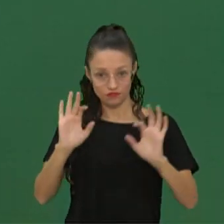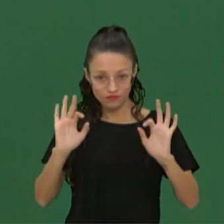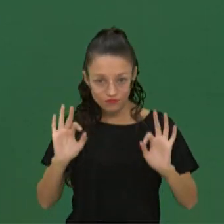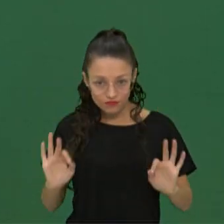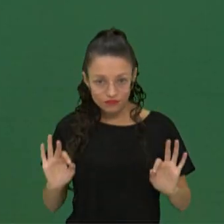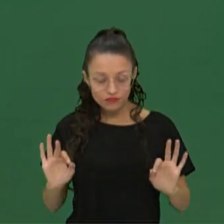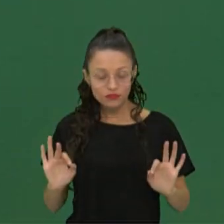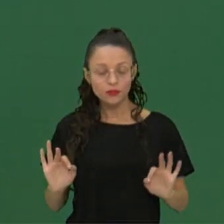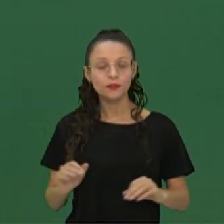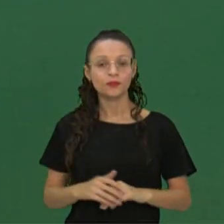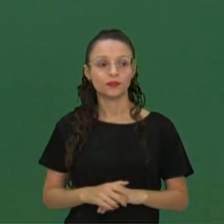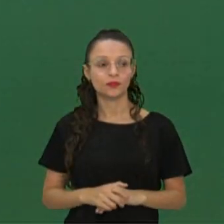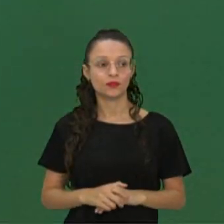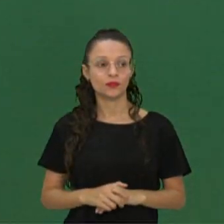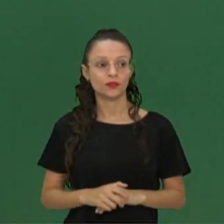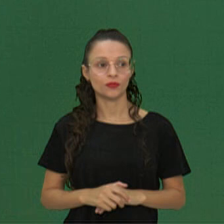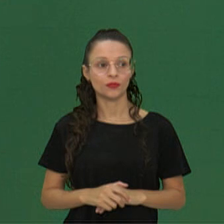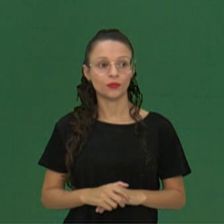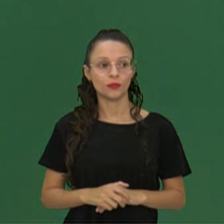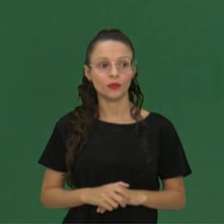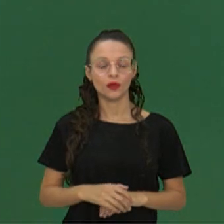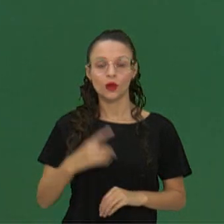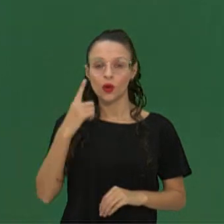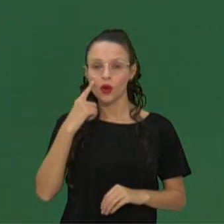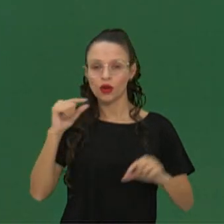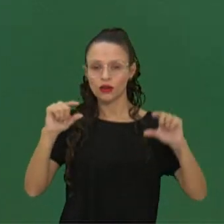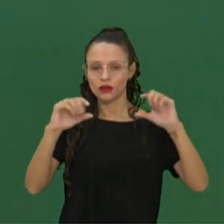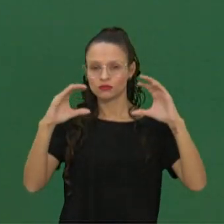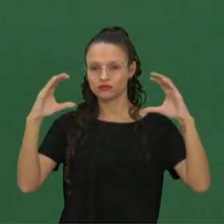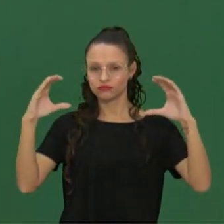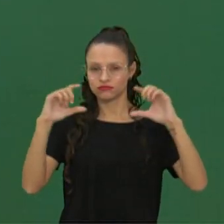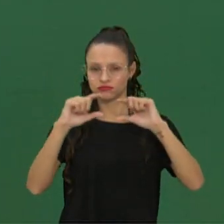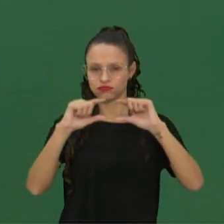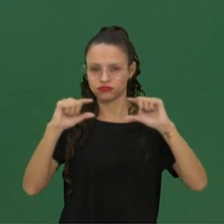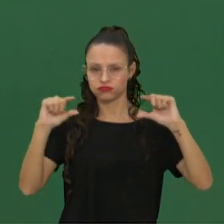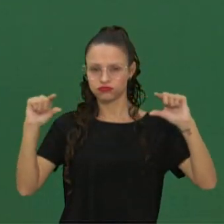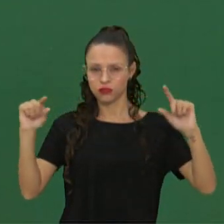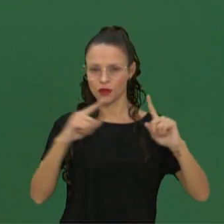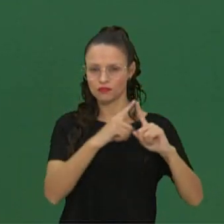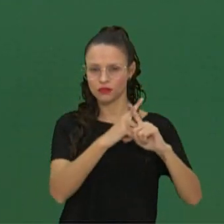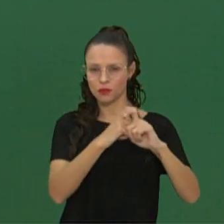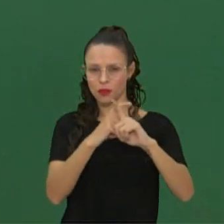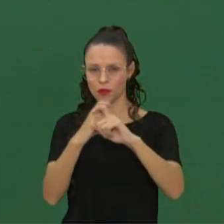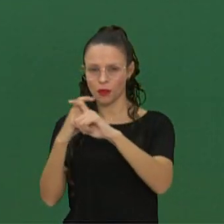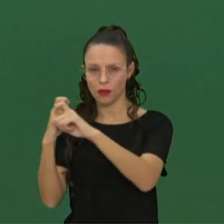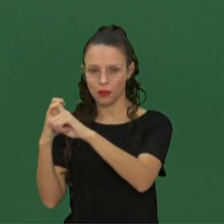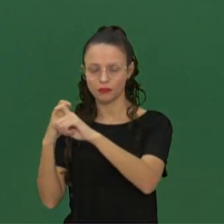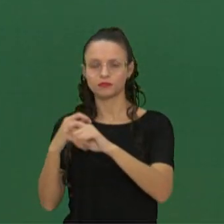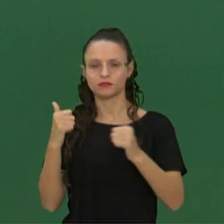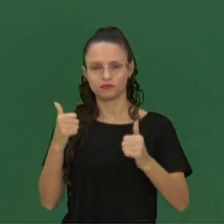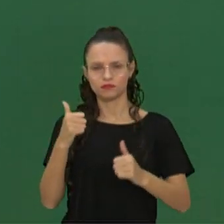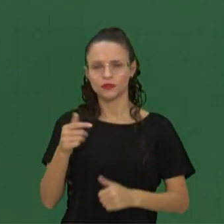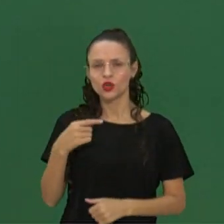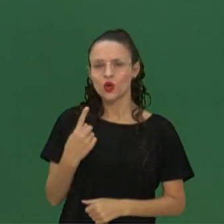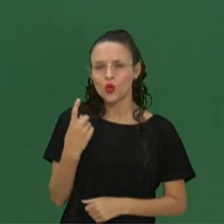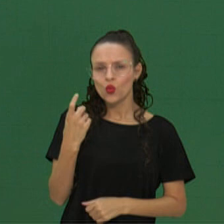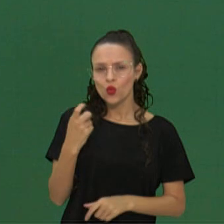escrever o primeiro polinômio, mais tranquilo. Repare que ele está todo ordenado, é um polinômio de uma variável só, então está bem tranquilo. Olha